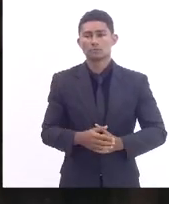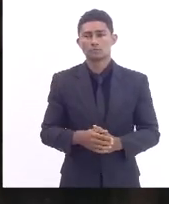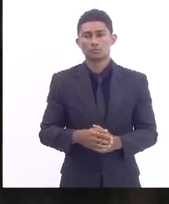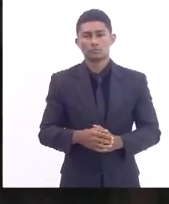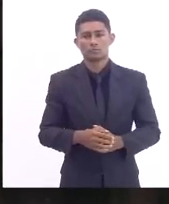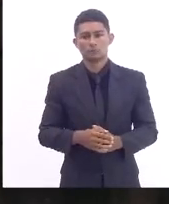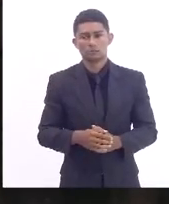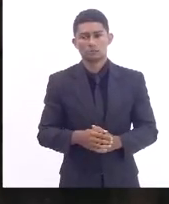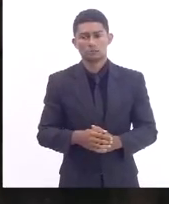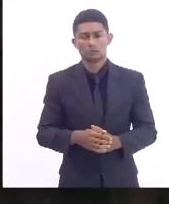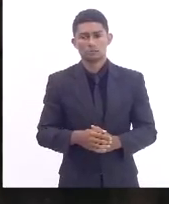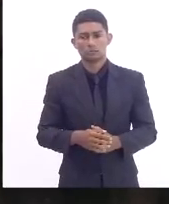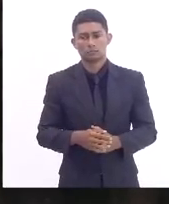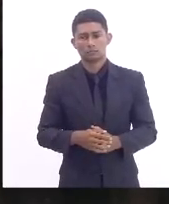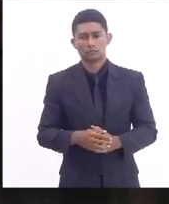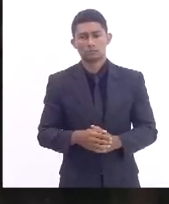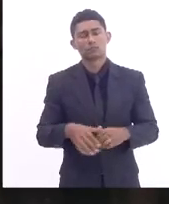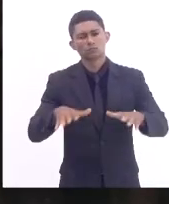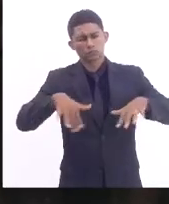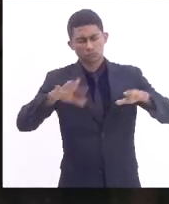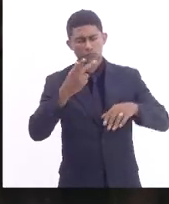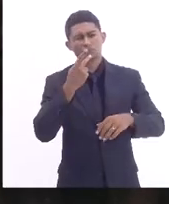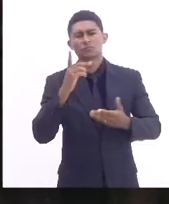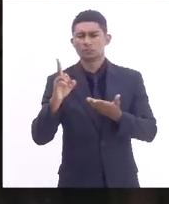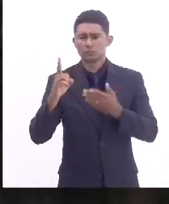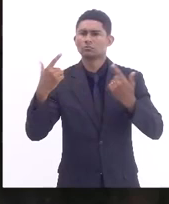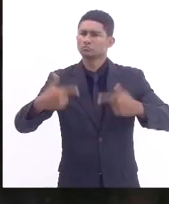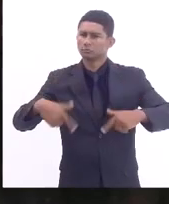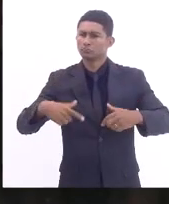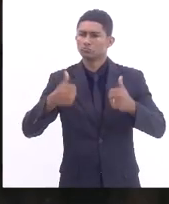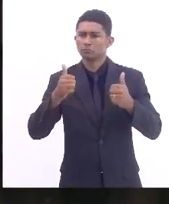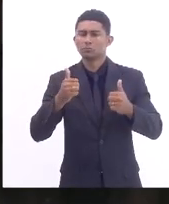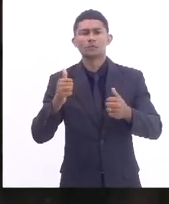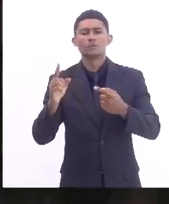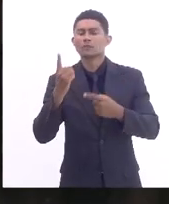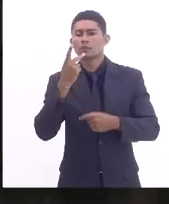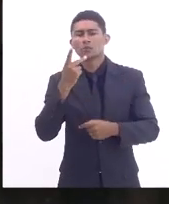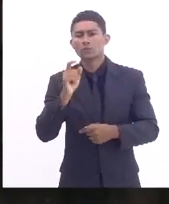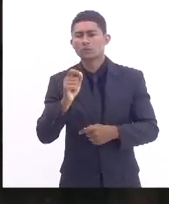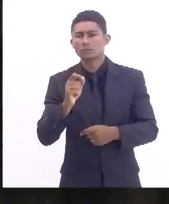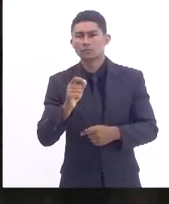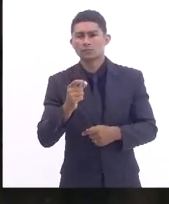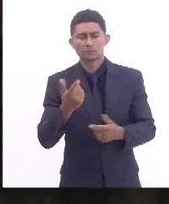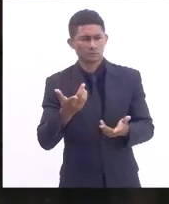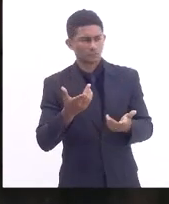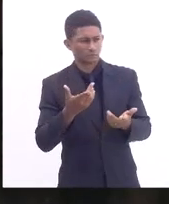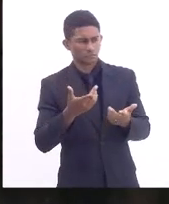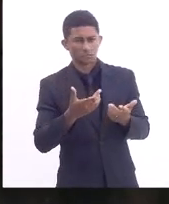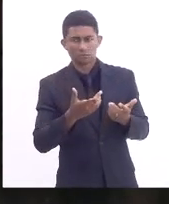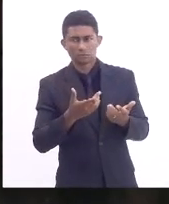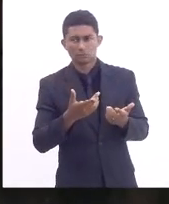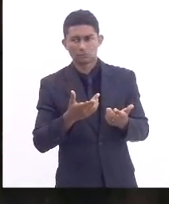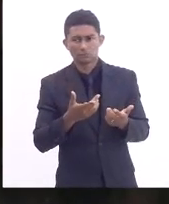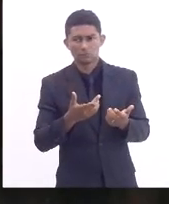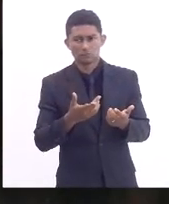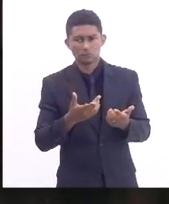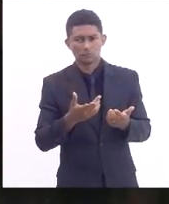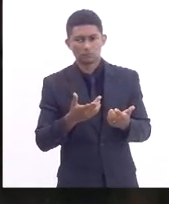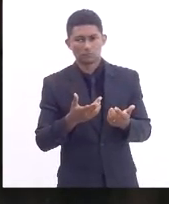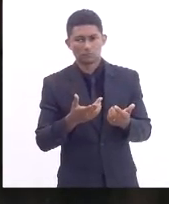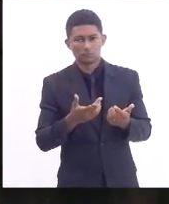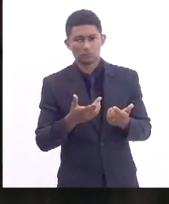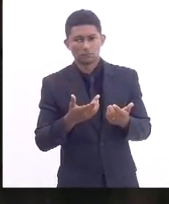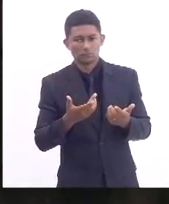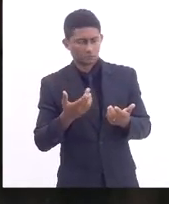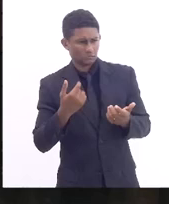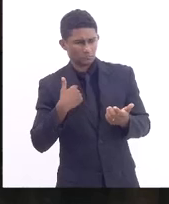e é que uma pessoa que todo mundo diz que trabalha legal que tá ajudando eu fui lá mais Vem cá você vai garantir Ela não falou isso mesmo eu não vou garantir